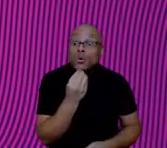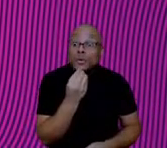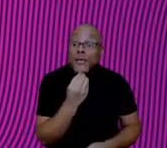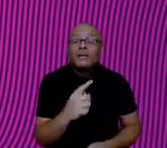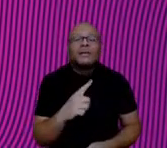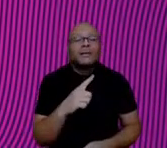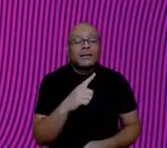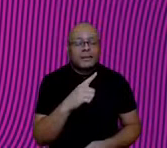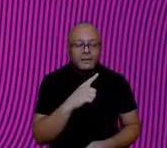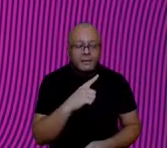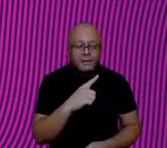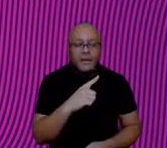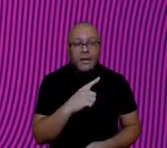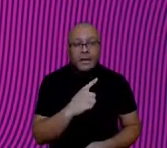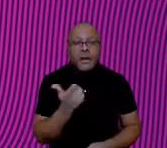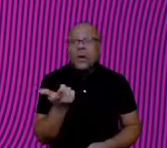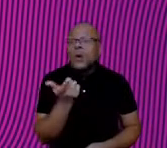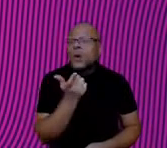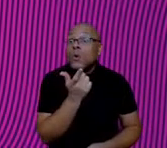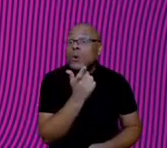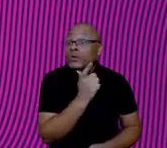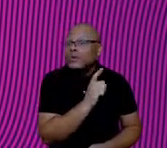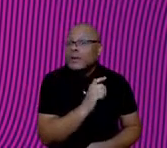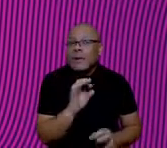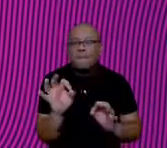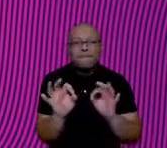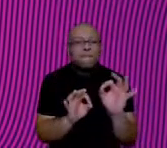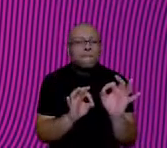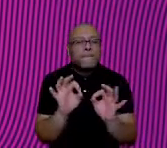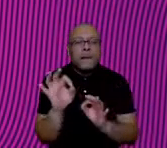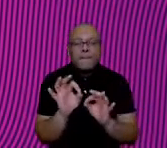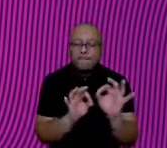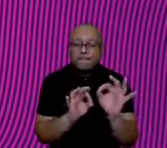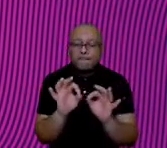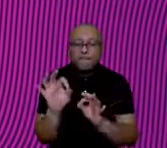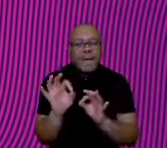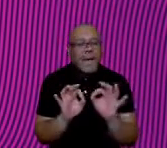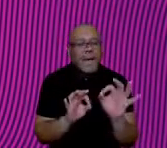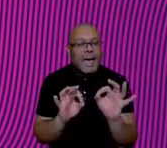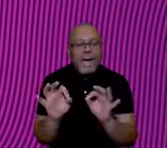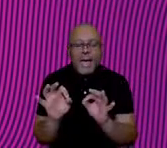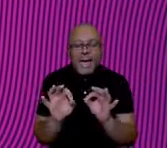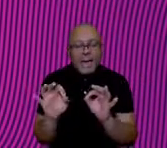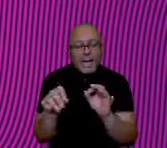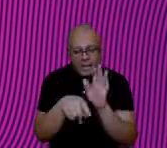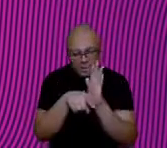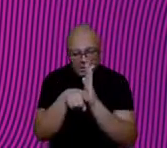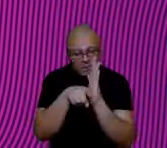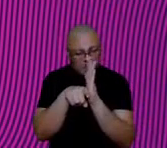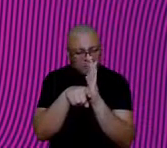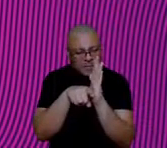eventualmente, conseguir montar um sistema que enxergue de uma forma